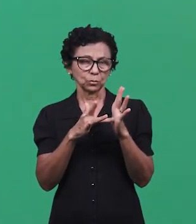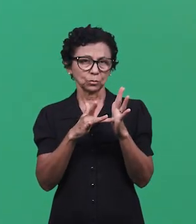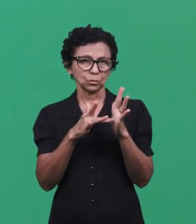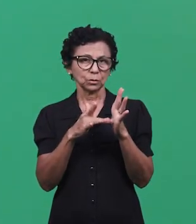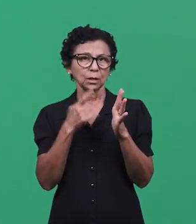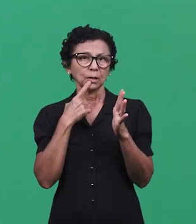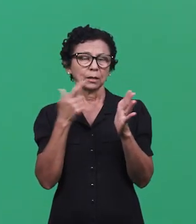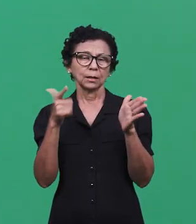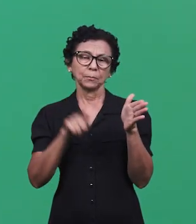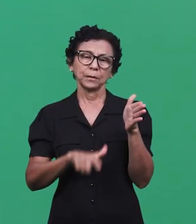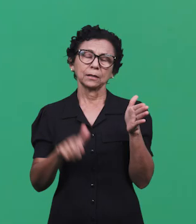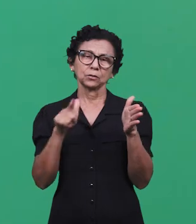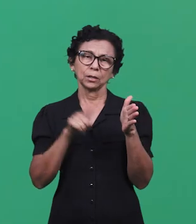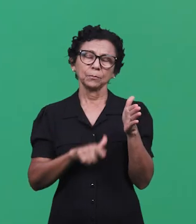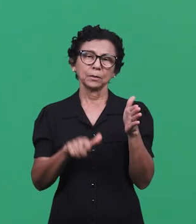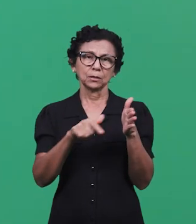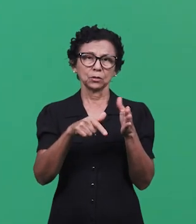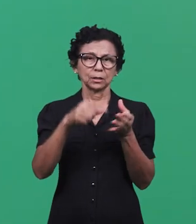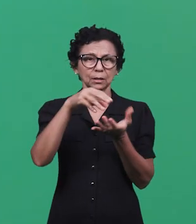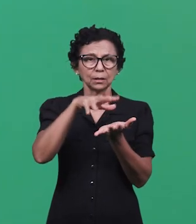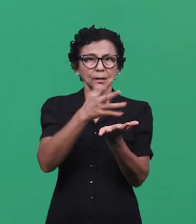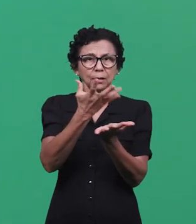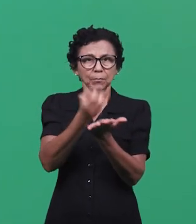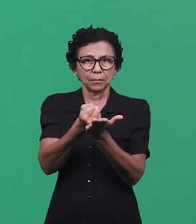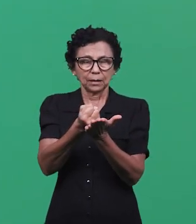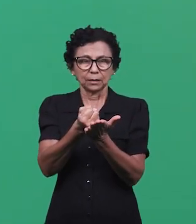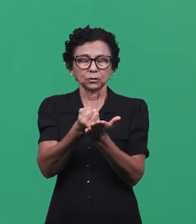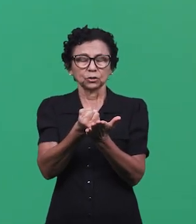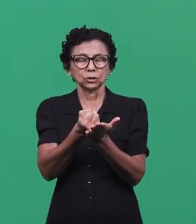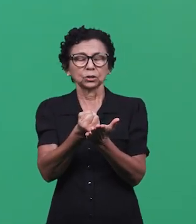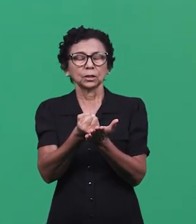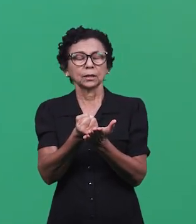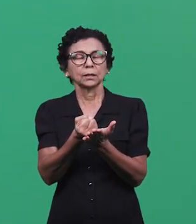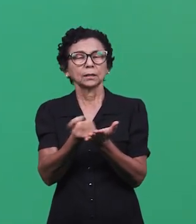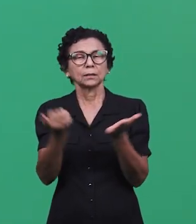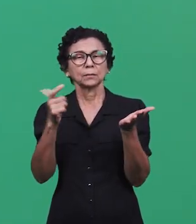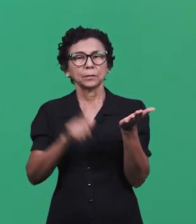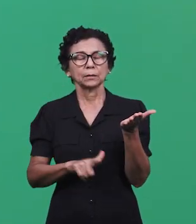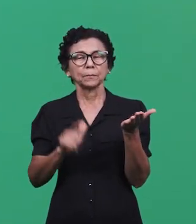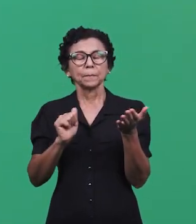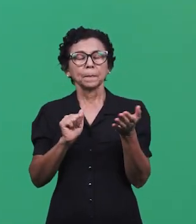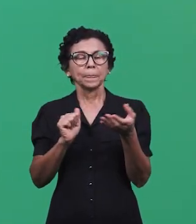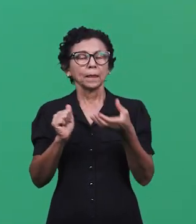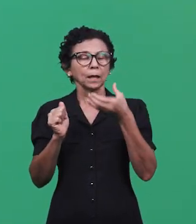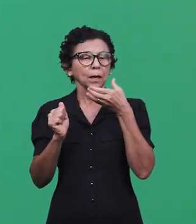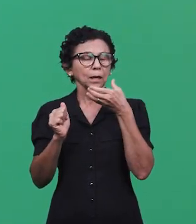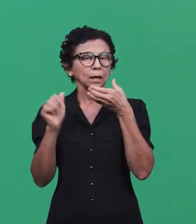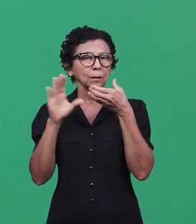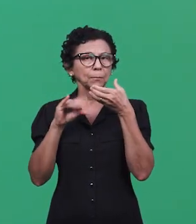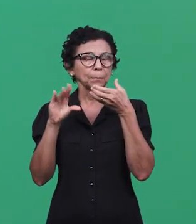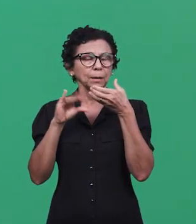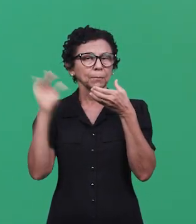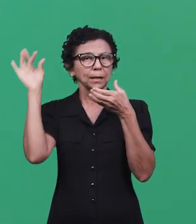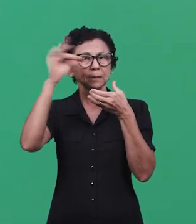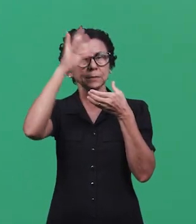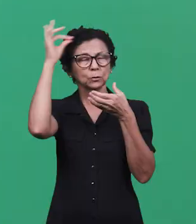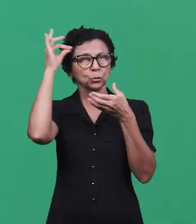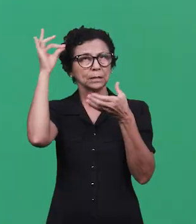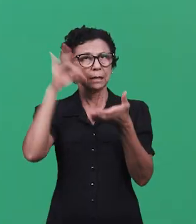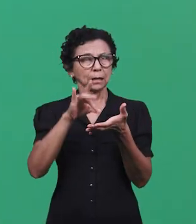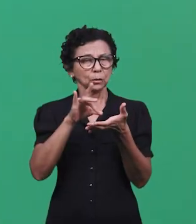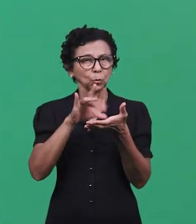E ele fica com a nova palavra gravada. Espírito Santo. Espírito